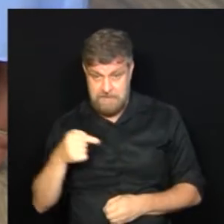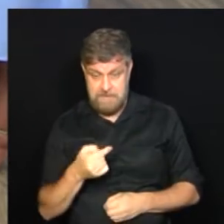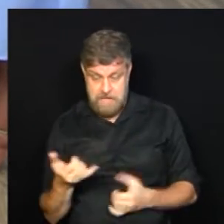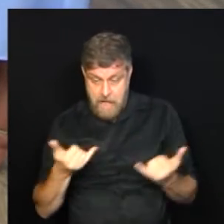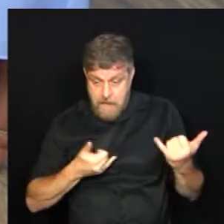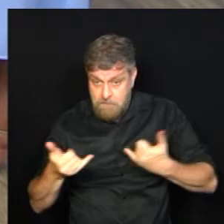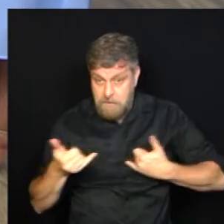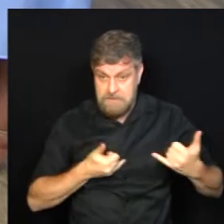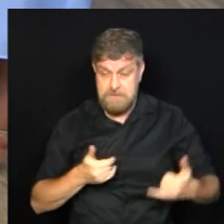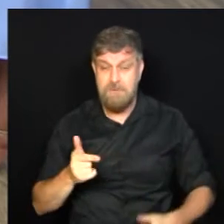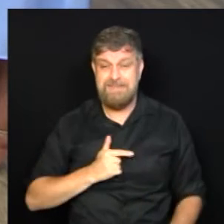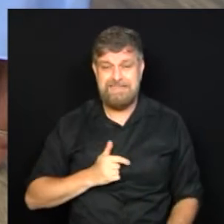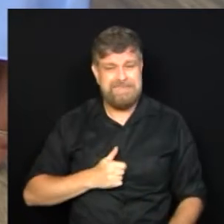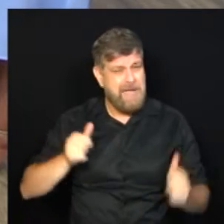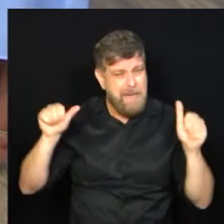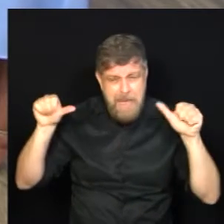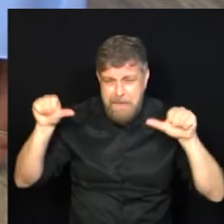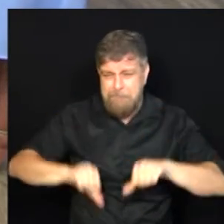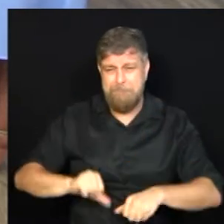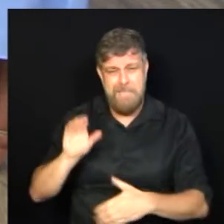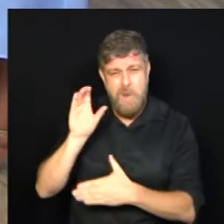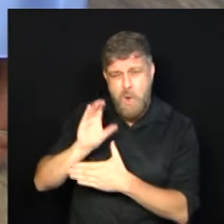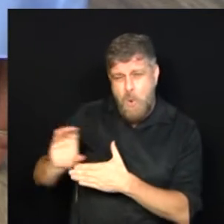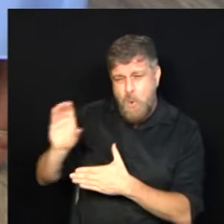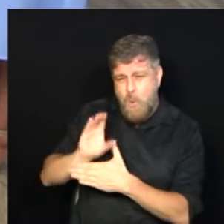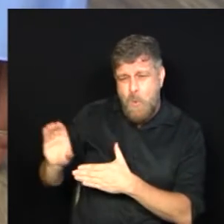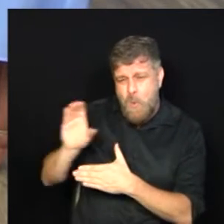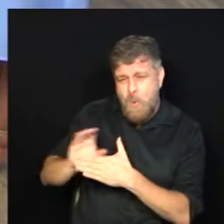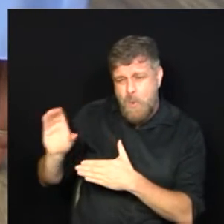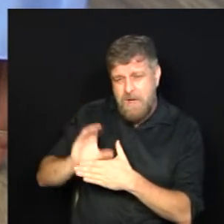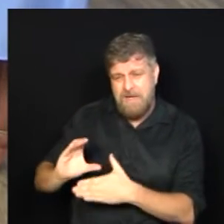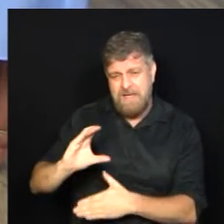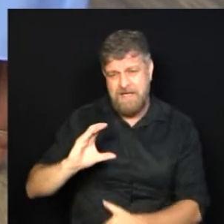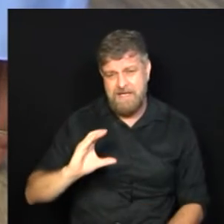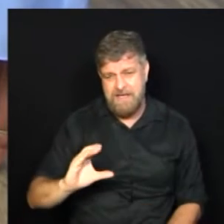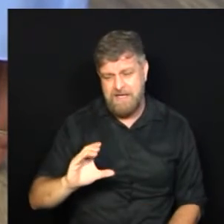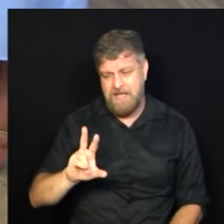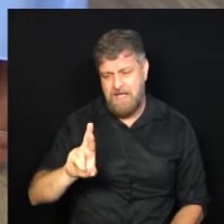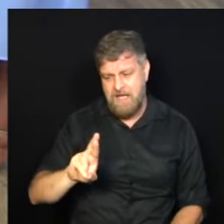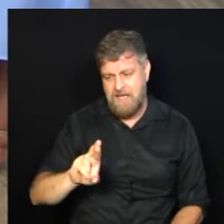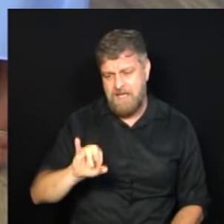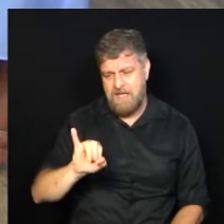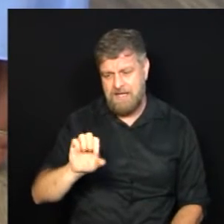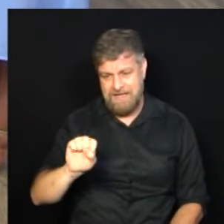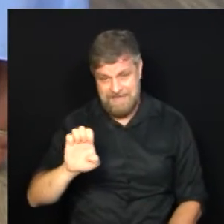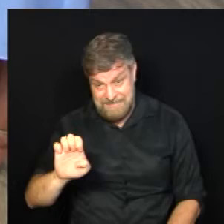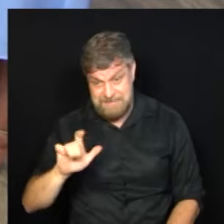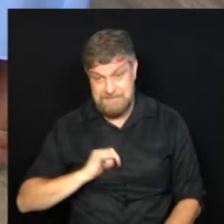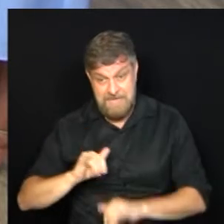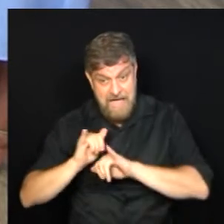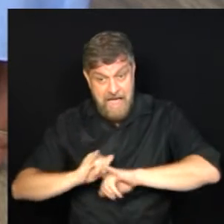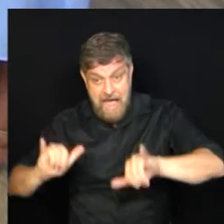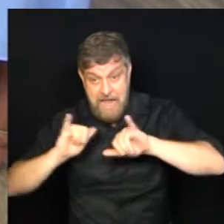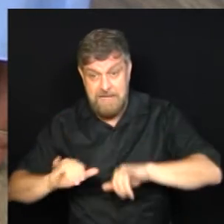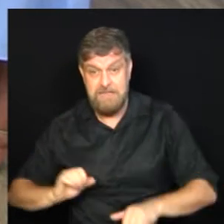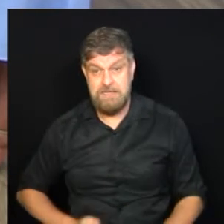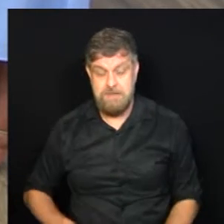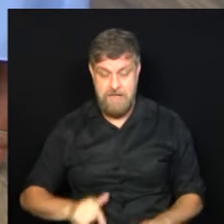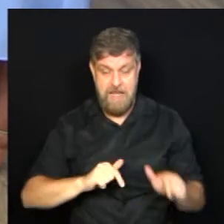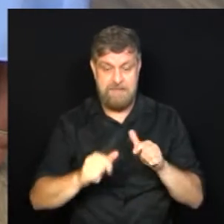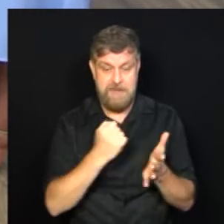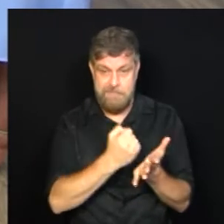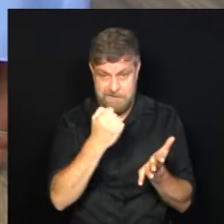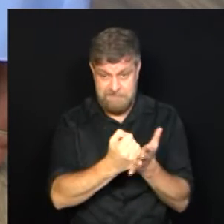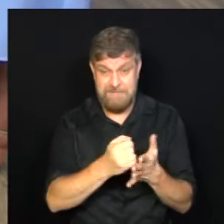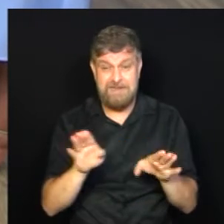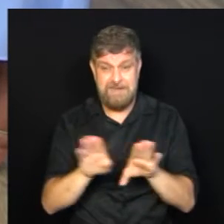temos aí a pior crise. Inclusive, o especialista alerta para a questão da geração de emprego e também em